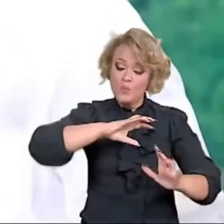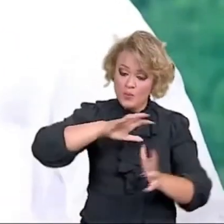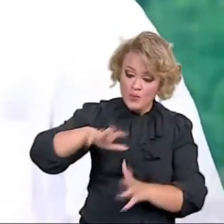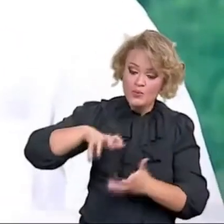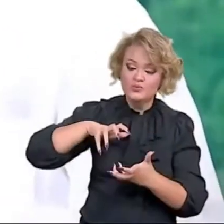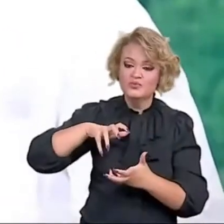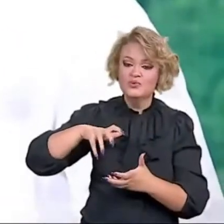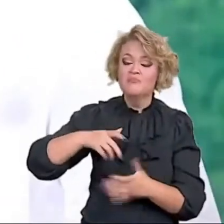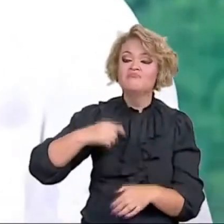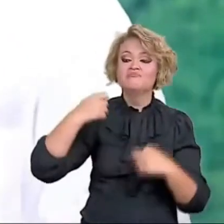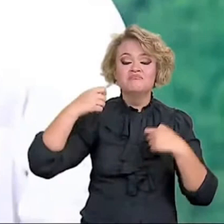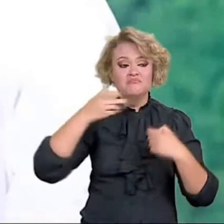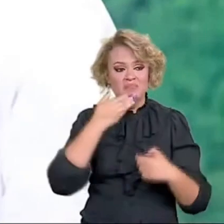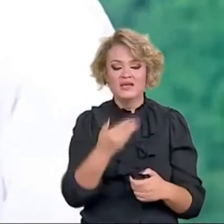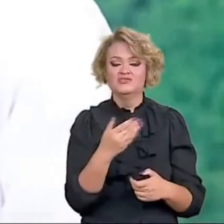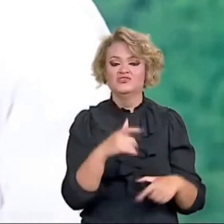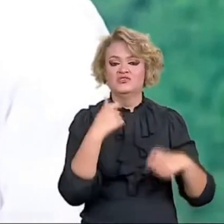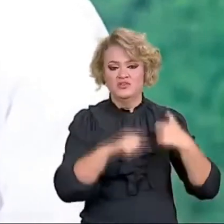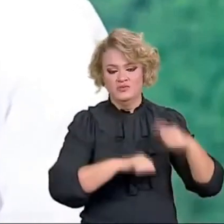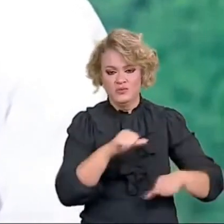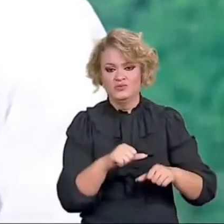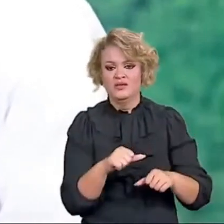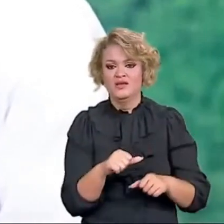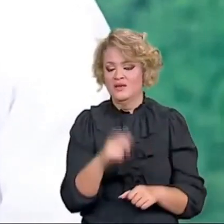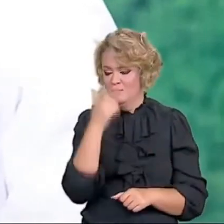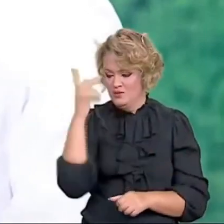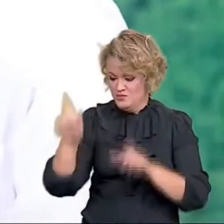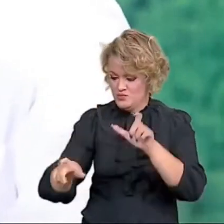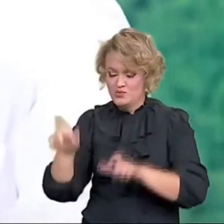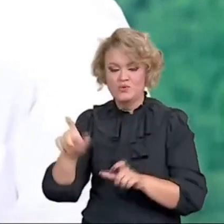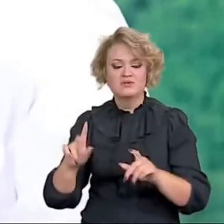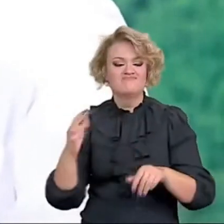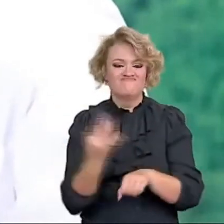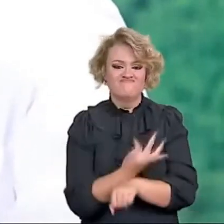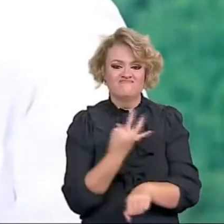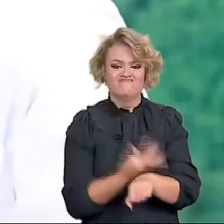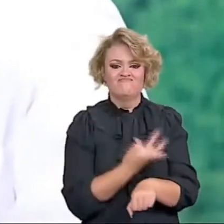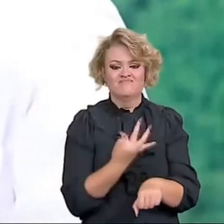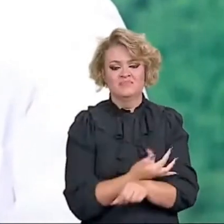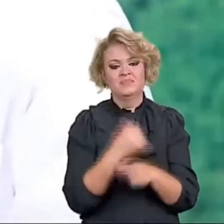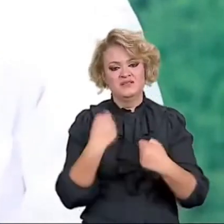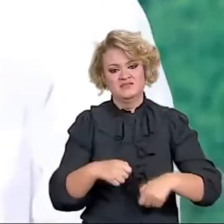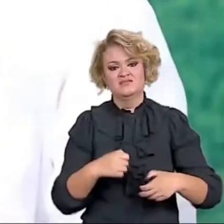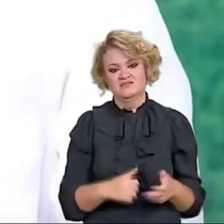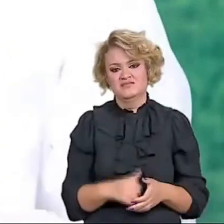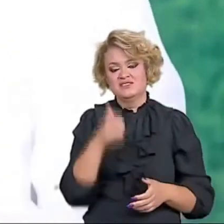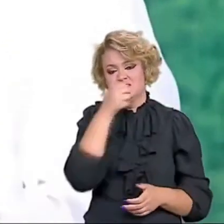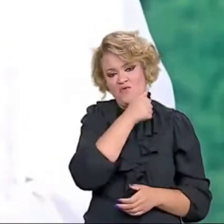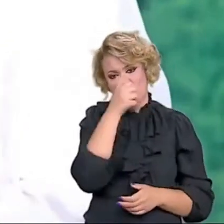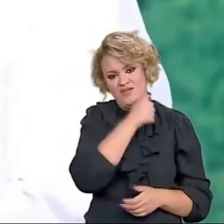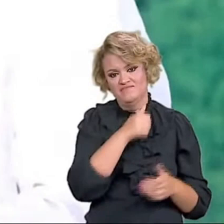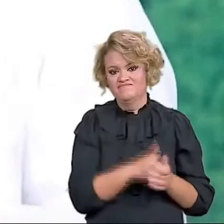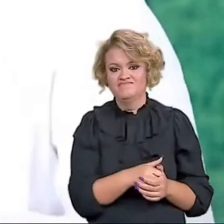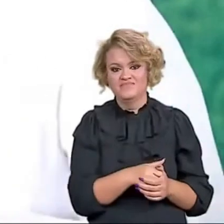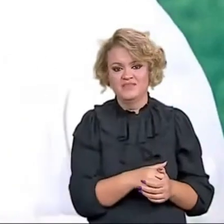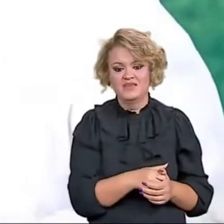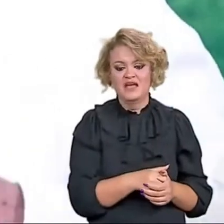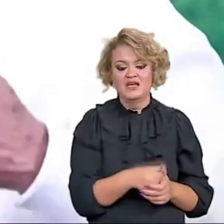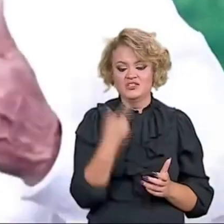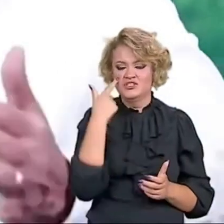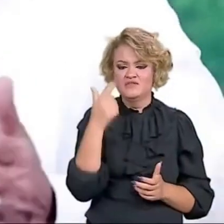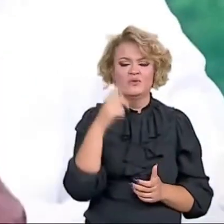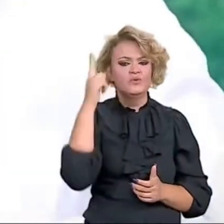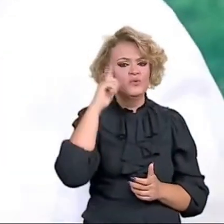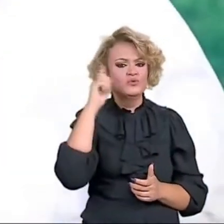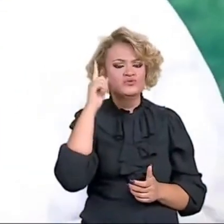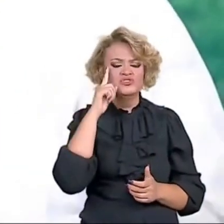que mude, porque a espécie humana precisa sobreviver. É isso que vai acontecer. A gente está vendo todo dia surgir uma praga